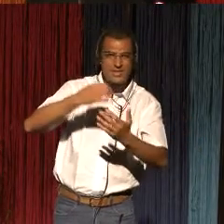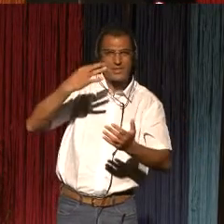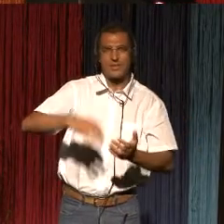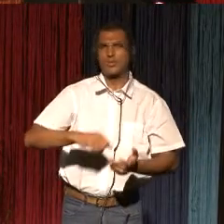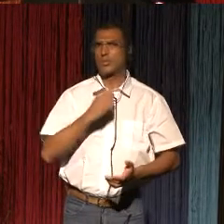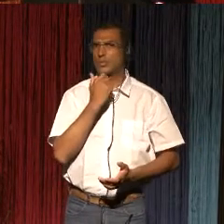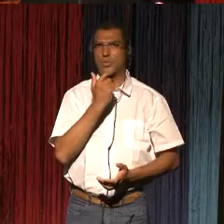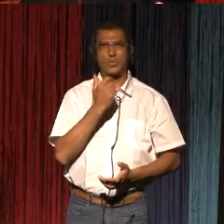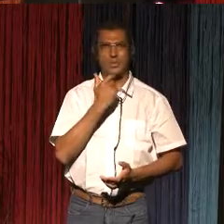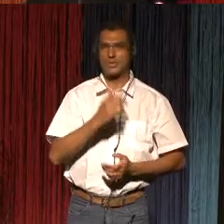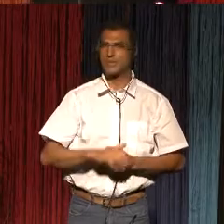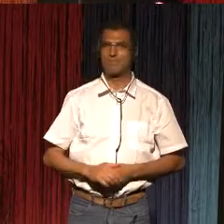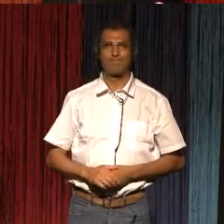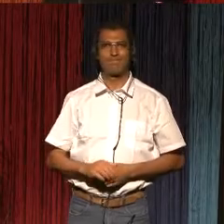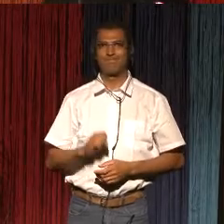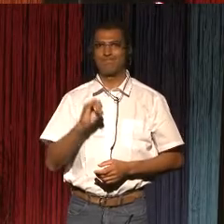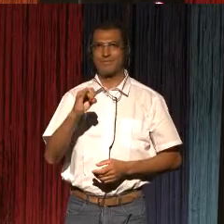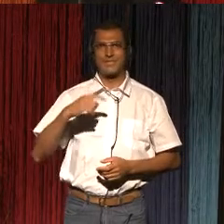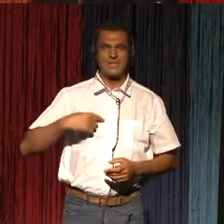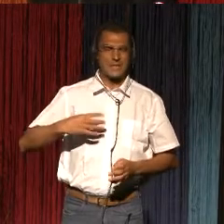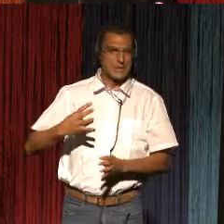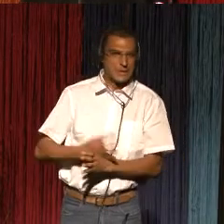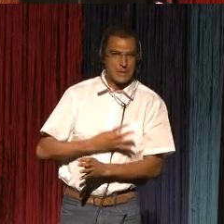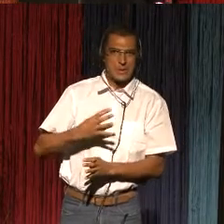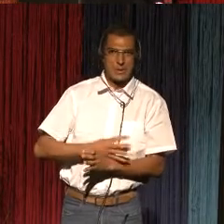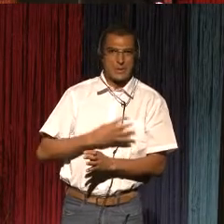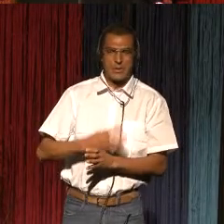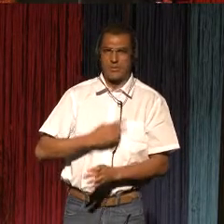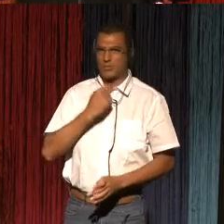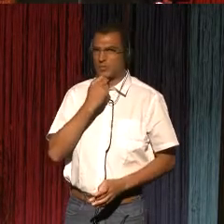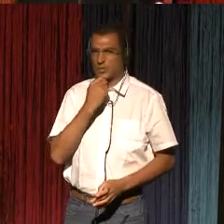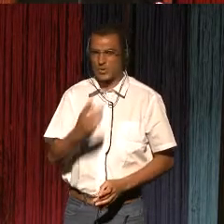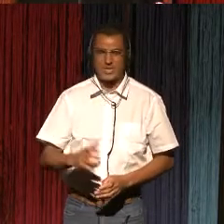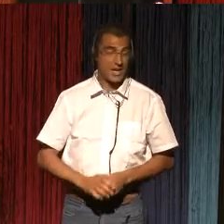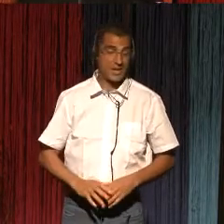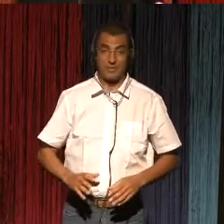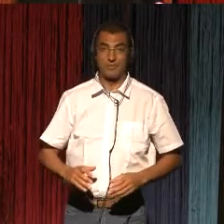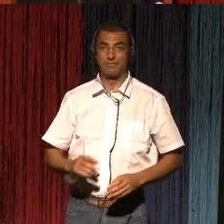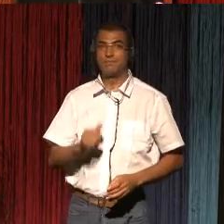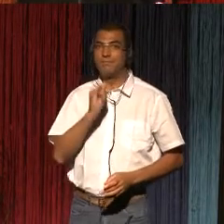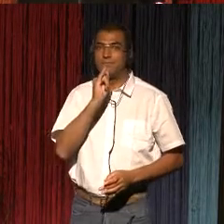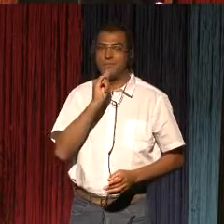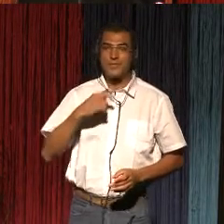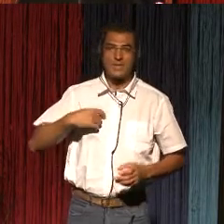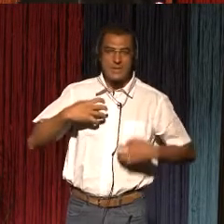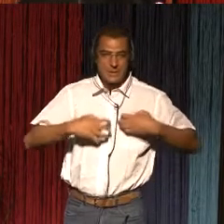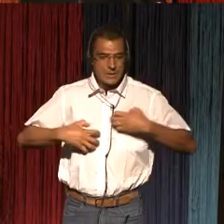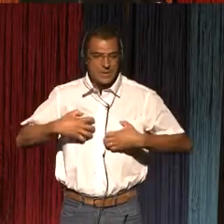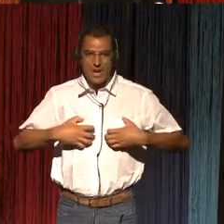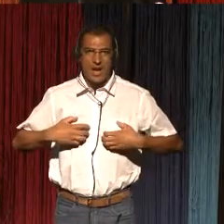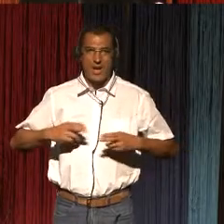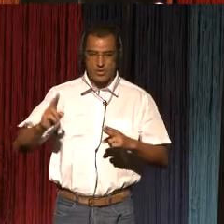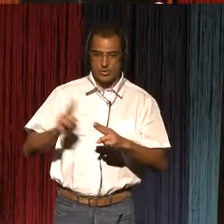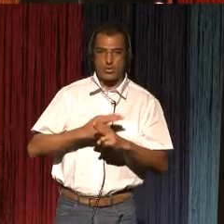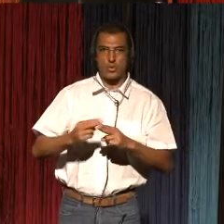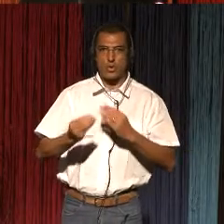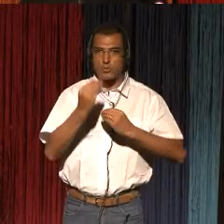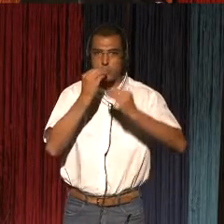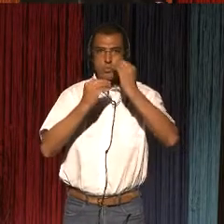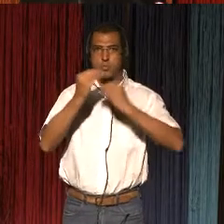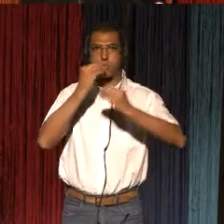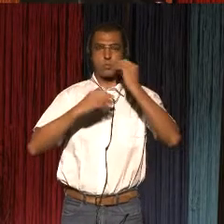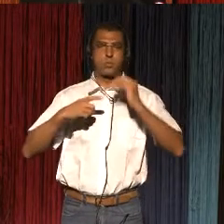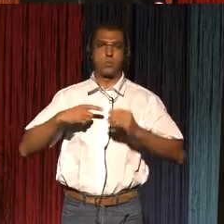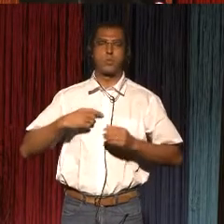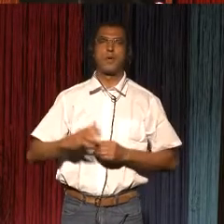estou estressada, acabou meu autocontrole, eu pego logo o chocolate. O estresse, então, compromete funções executivas e faz